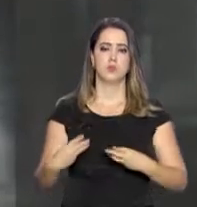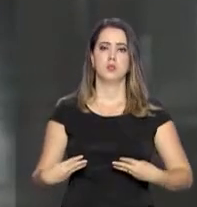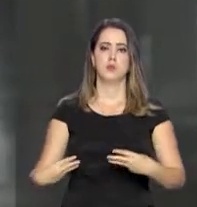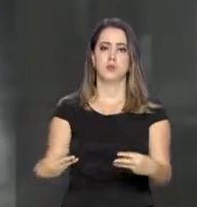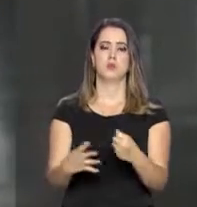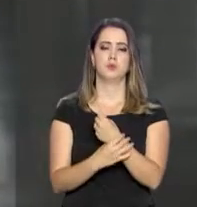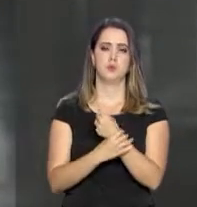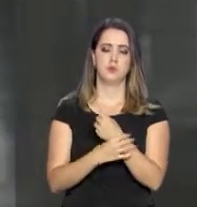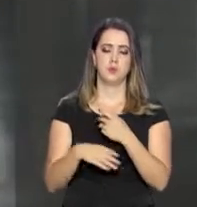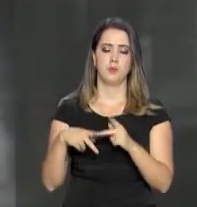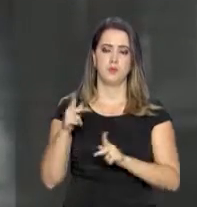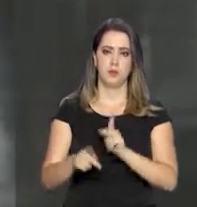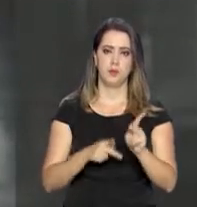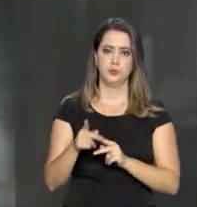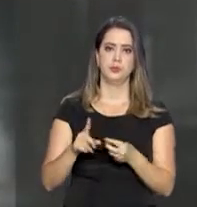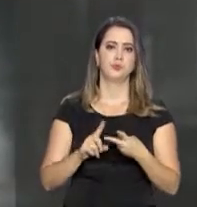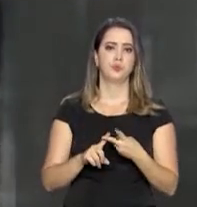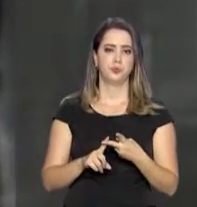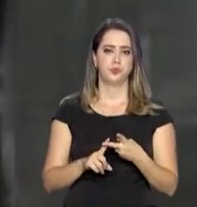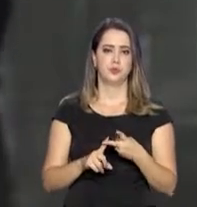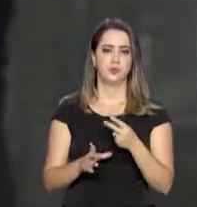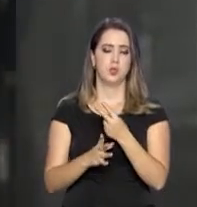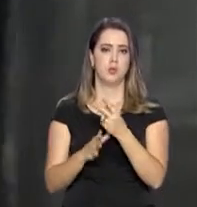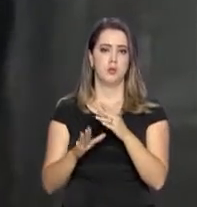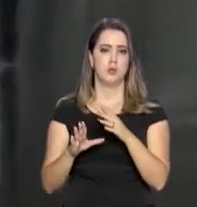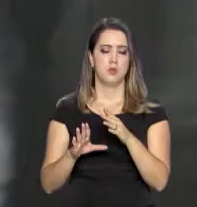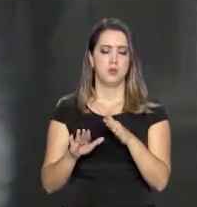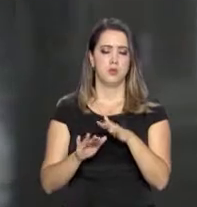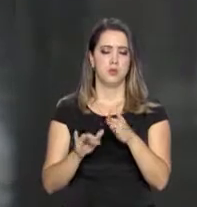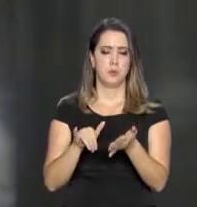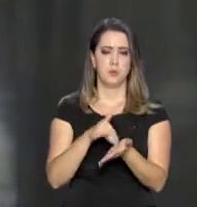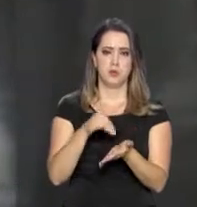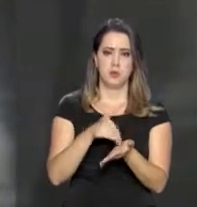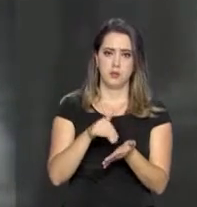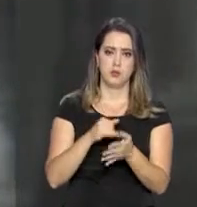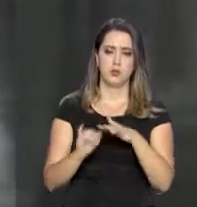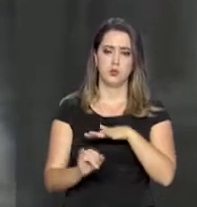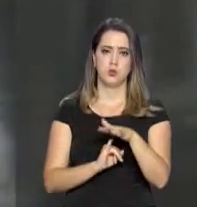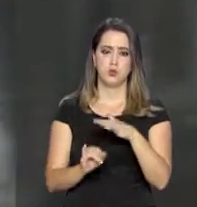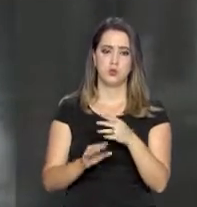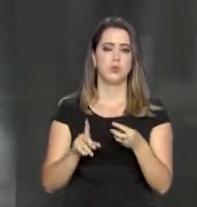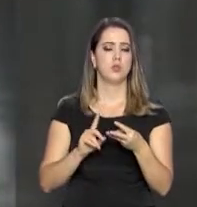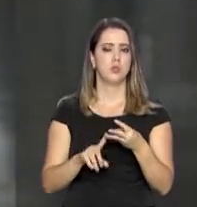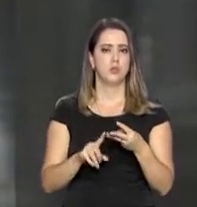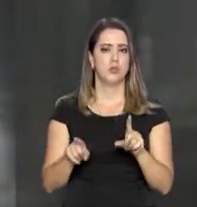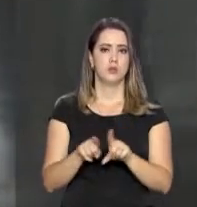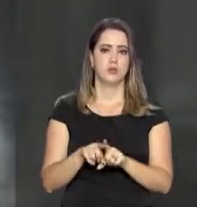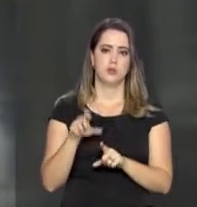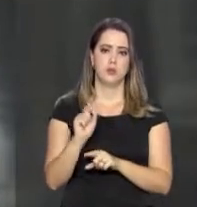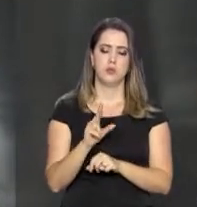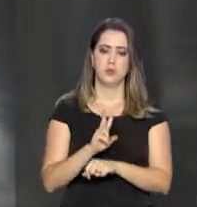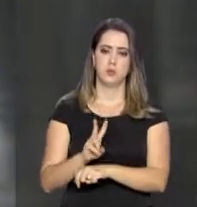Segurança Pública, Raul Jungmann, o ministro-chefe do Gabinete de Segurança Institucional da Presidência, o Sérgio Etchegoyen, e também o ministro interino